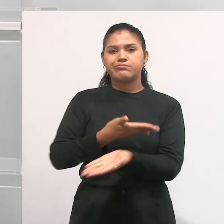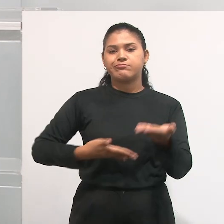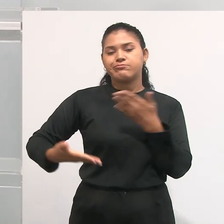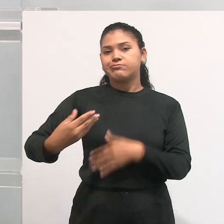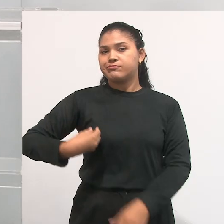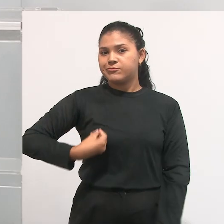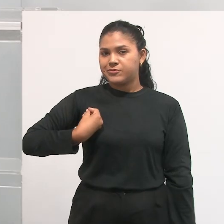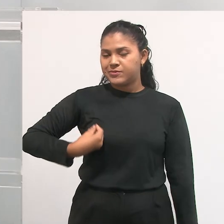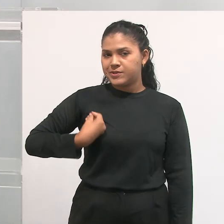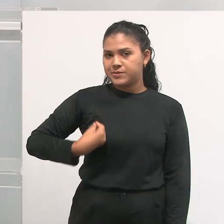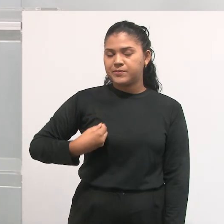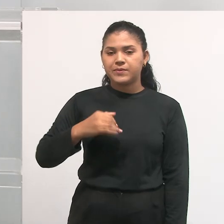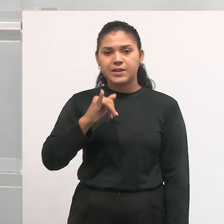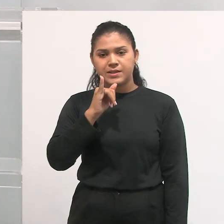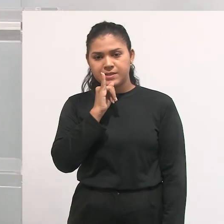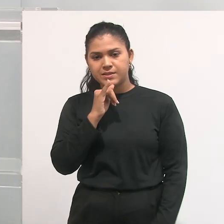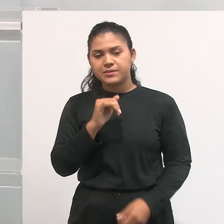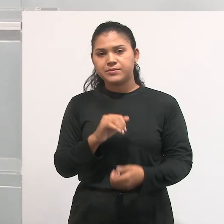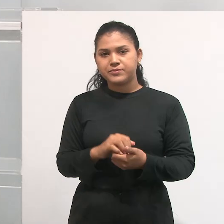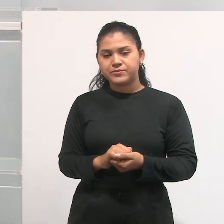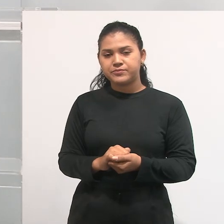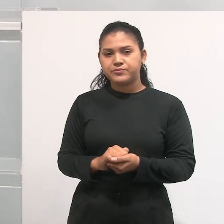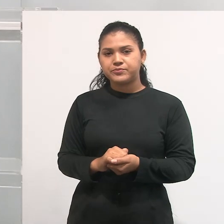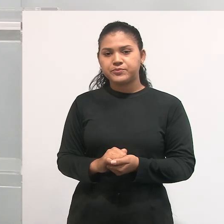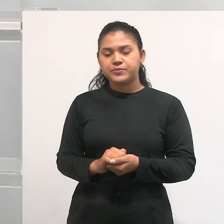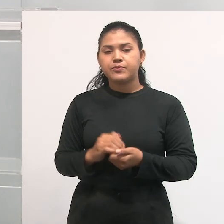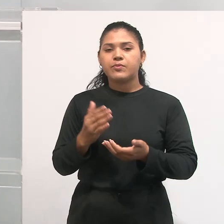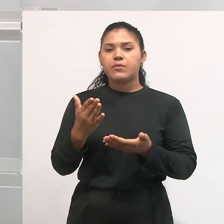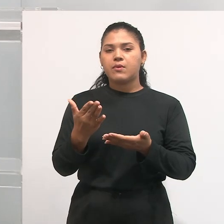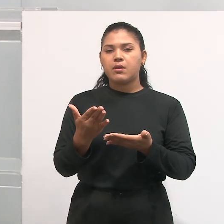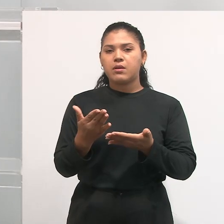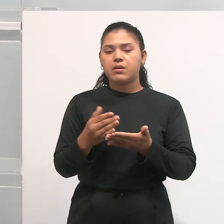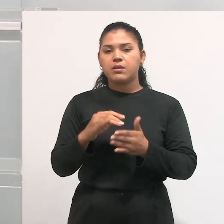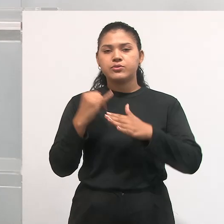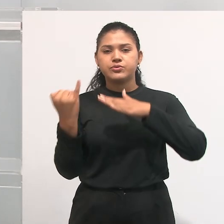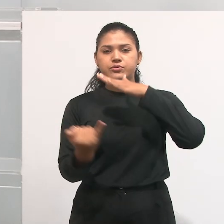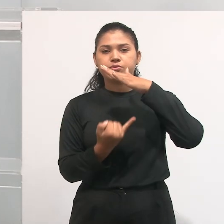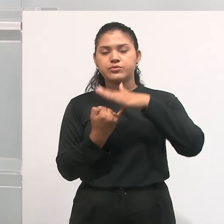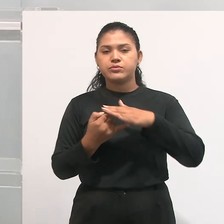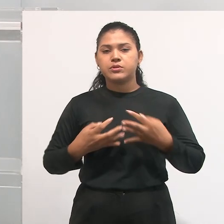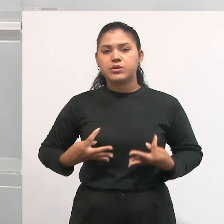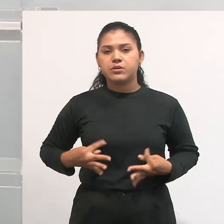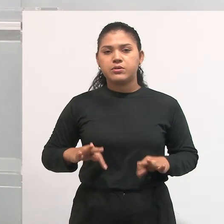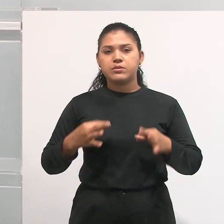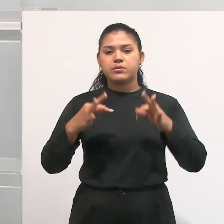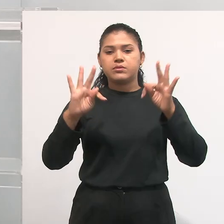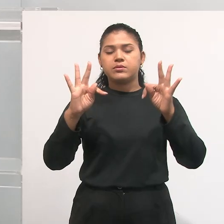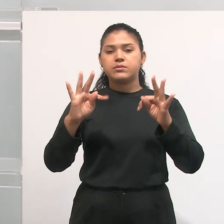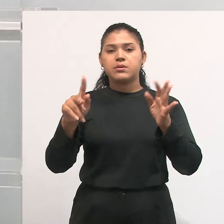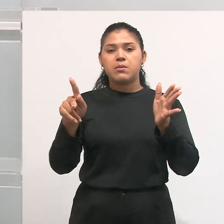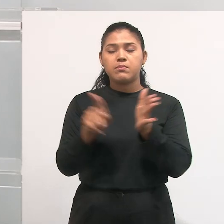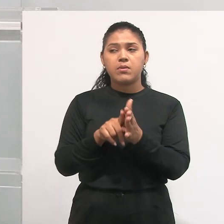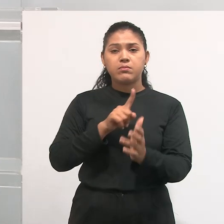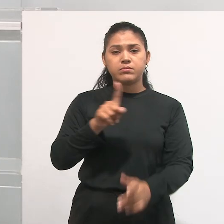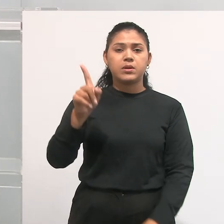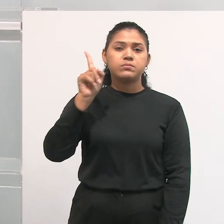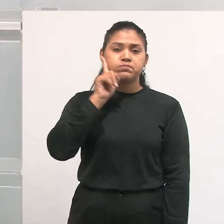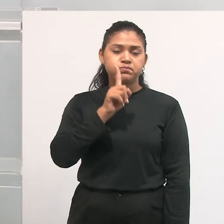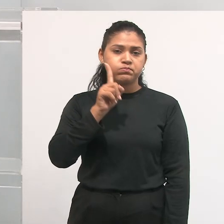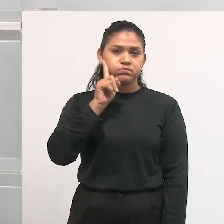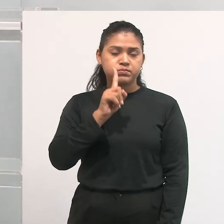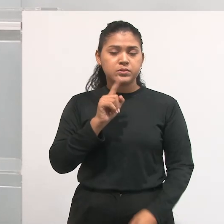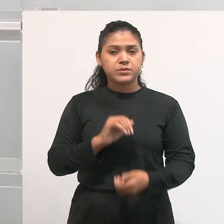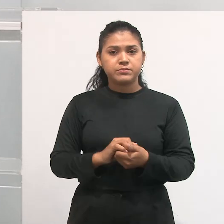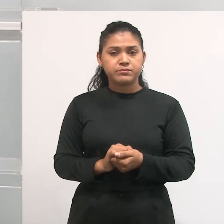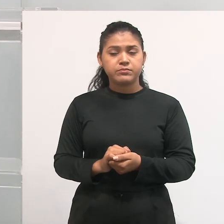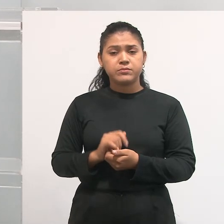exemplo são os Fab Lab do Instituto de Tecnologia de Massachusetts dos Estados Unidos, né?